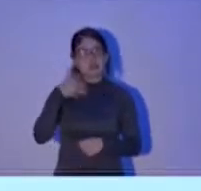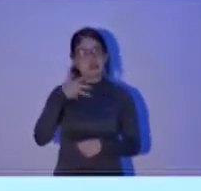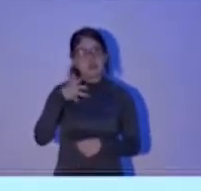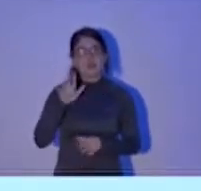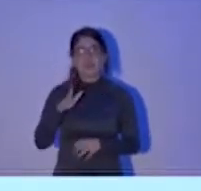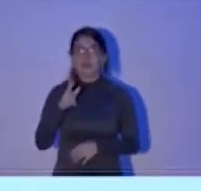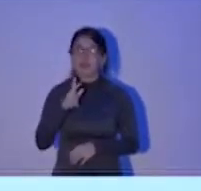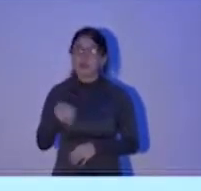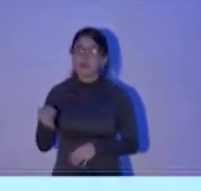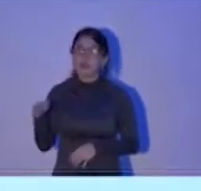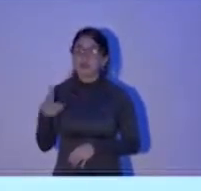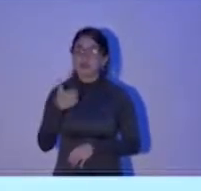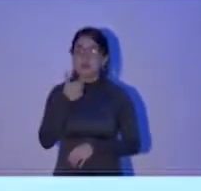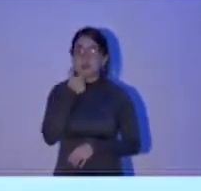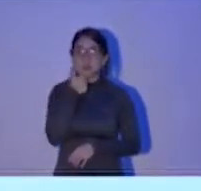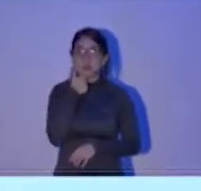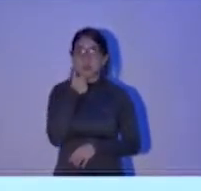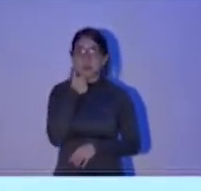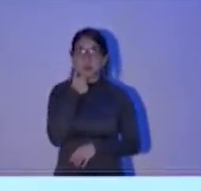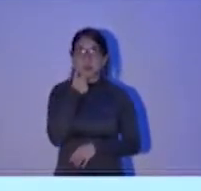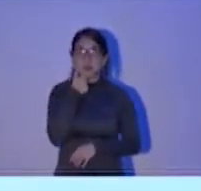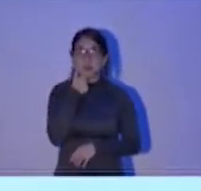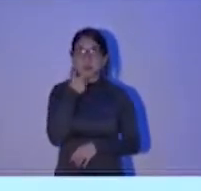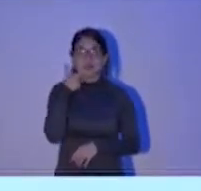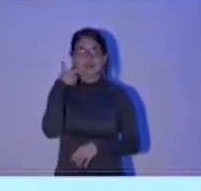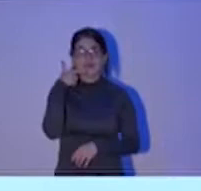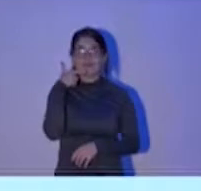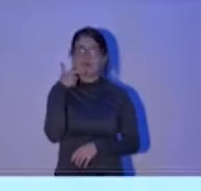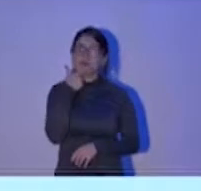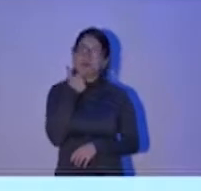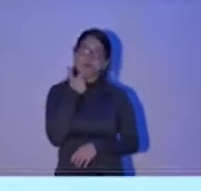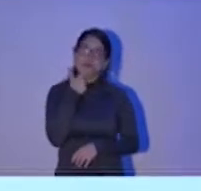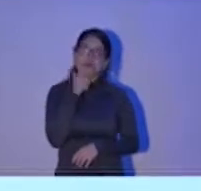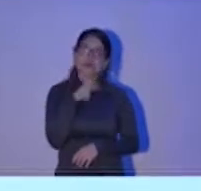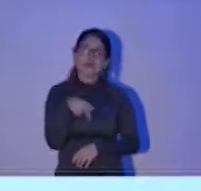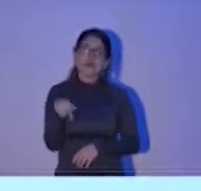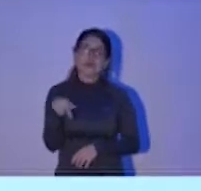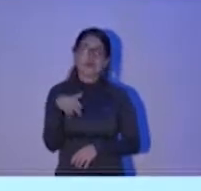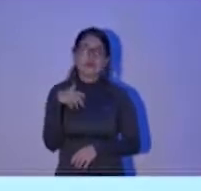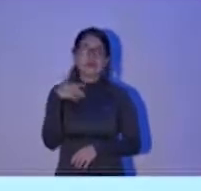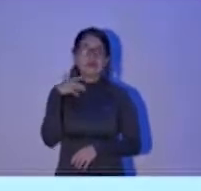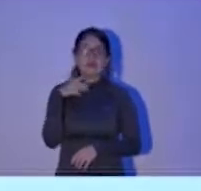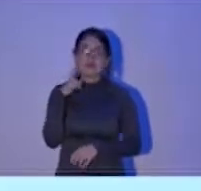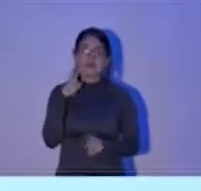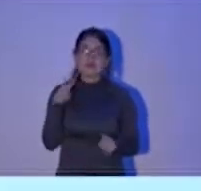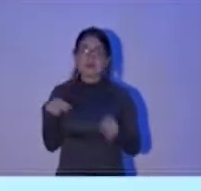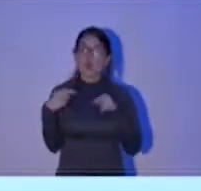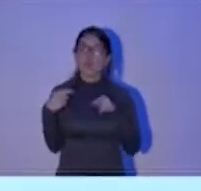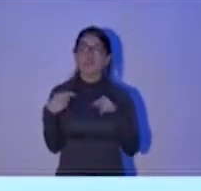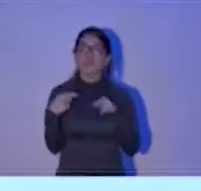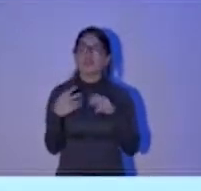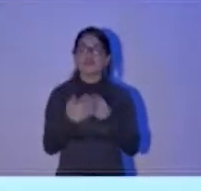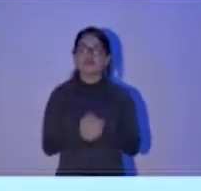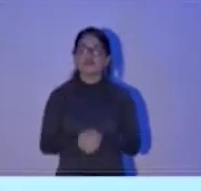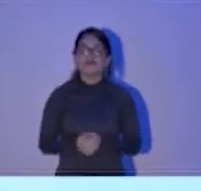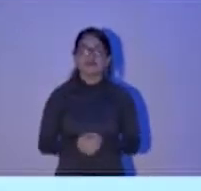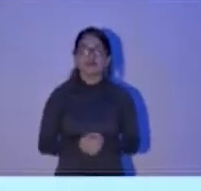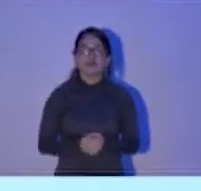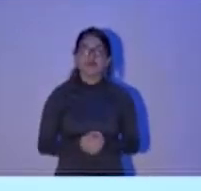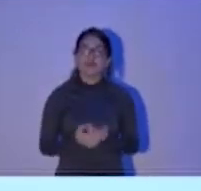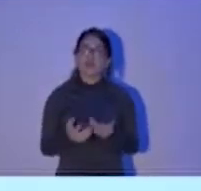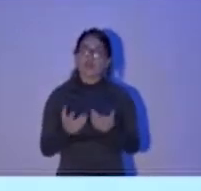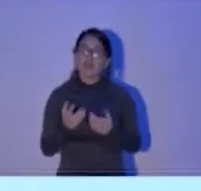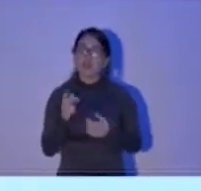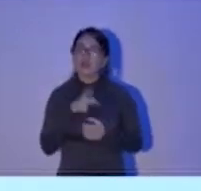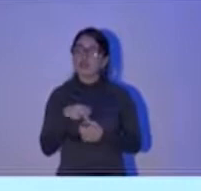sorri pouco, o meu professor brinca pouco, o meu professor às vezes não olha para mim. Eu quero que ele olhe